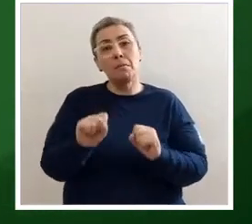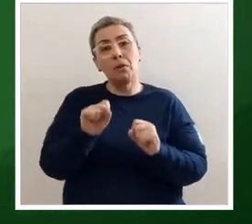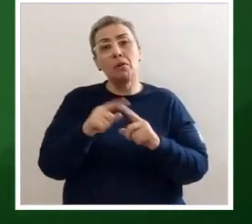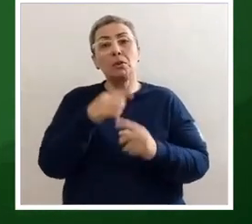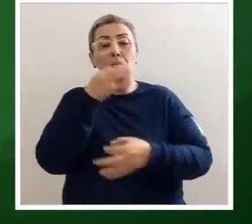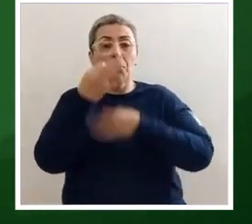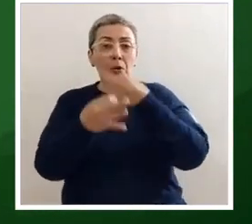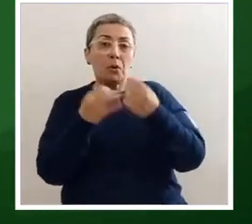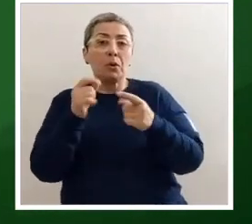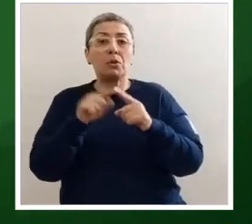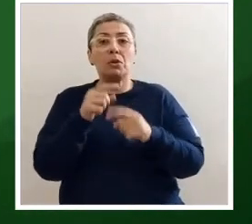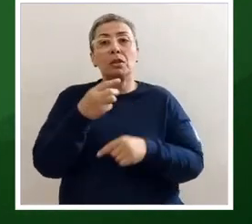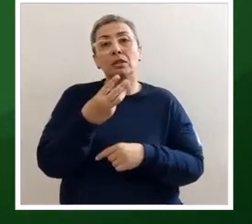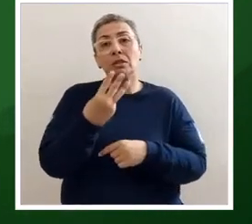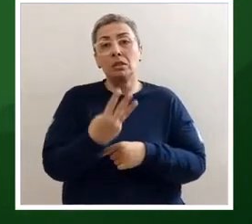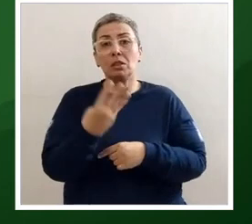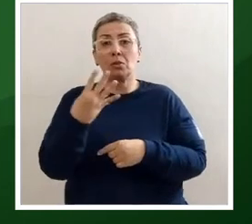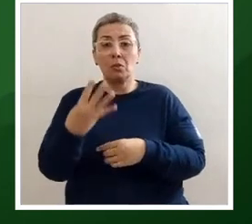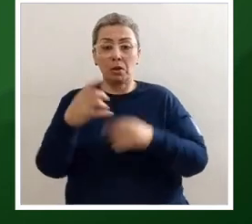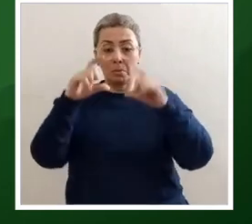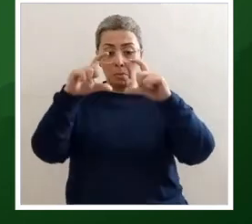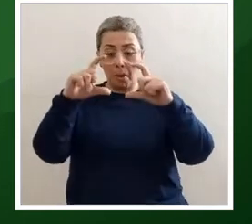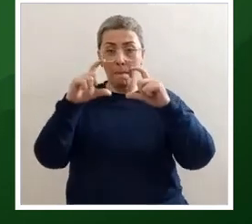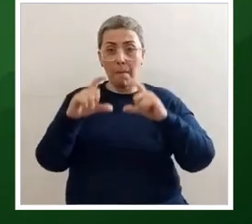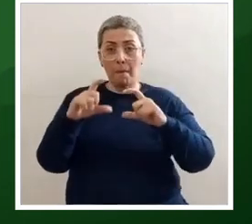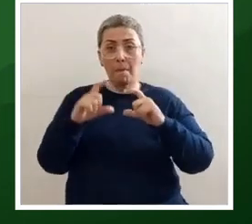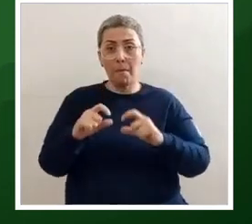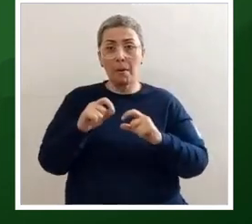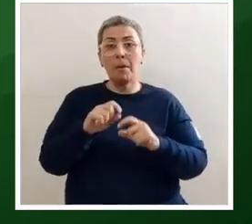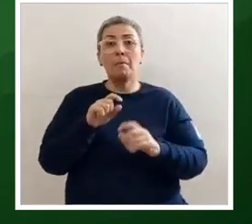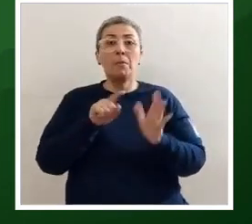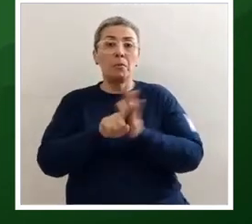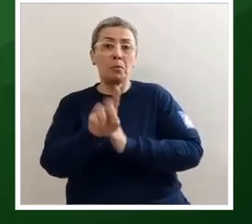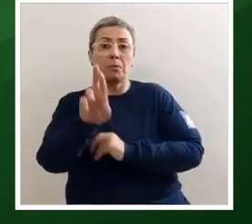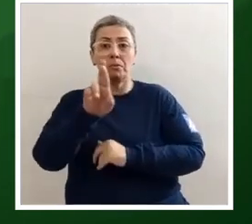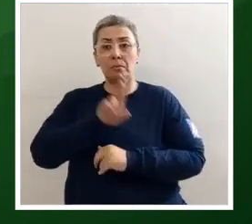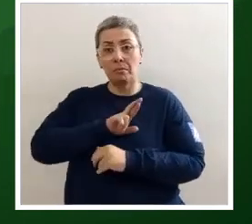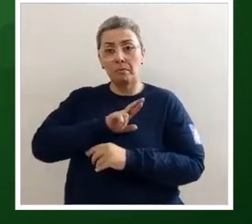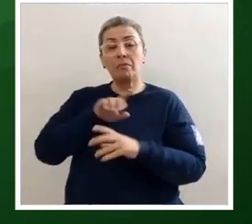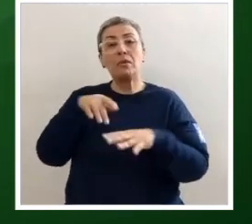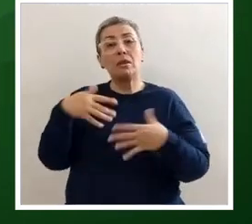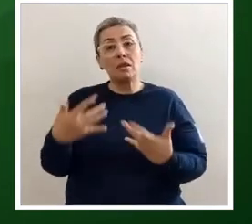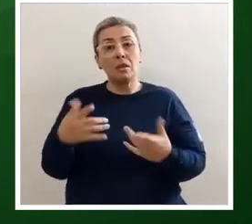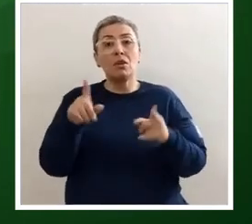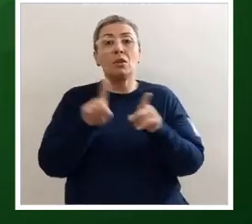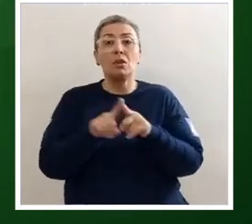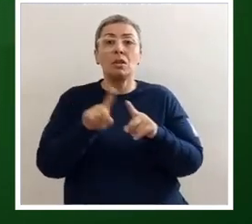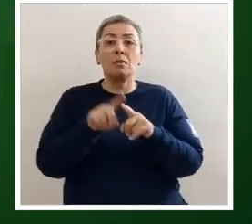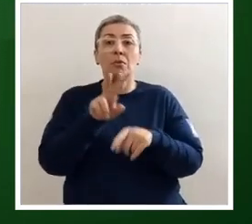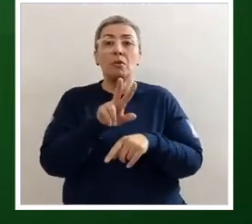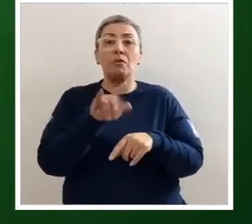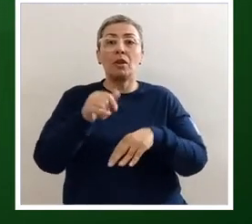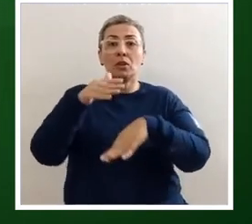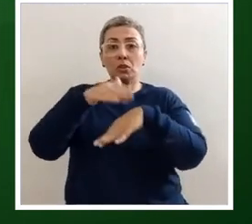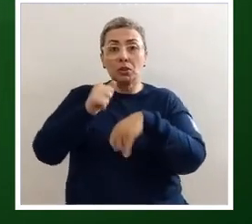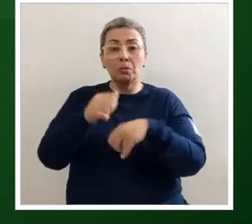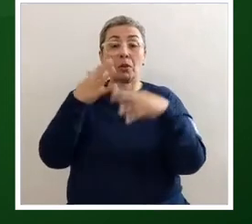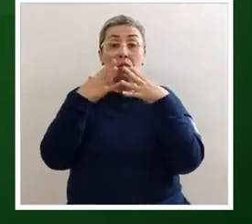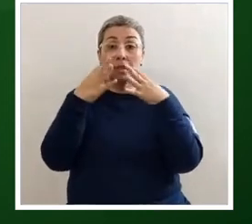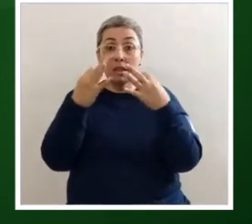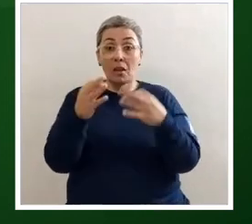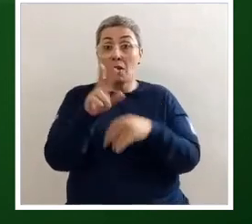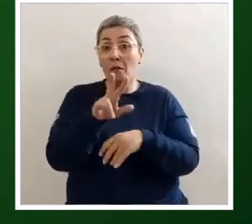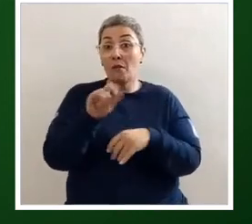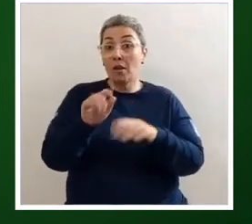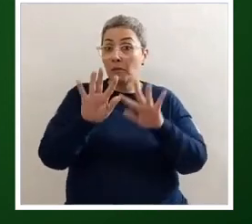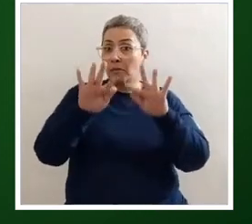faça comentários em três ou quatro blocos de perguntas respostas Eu também já vou chamando atenção porque nós